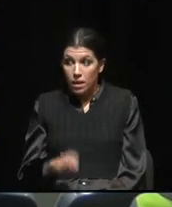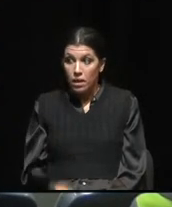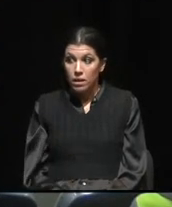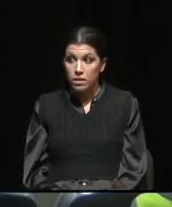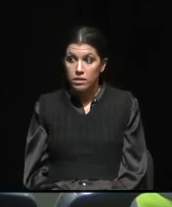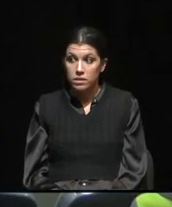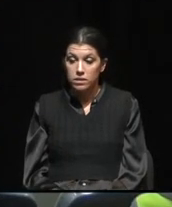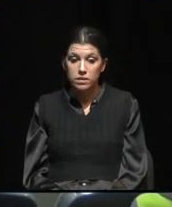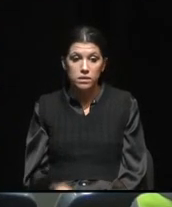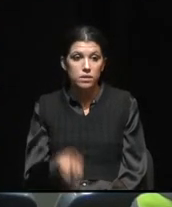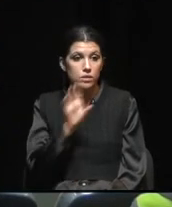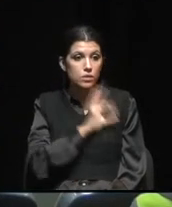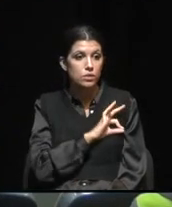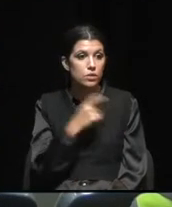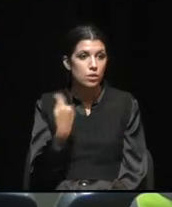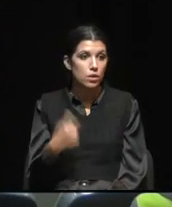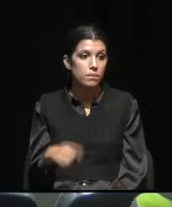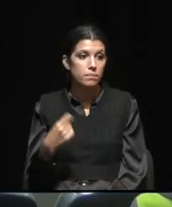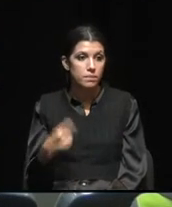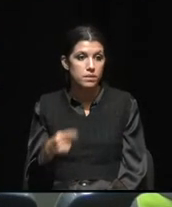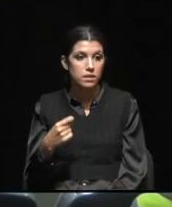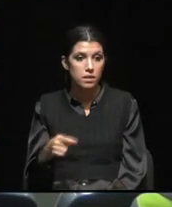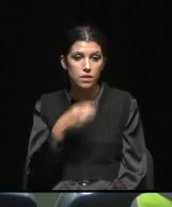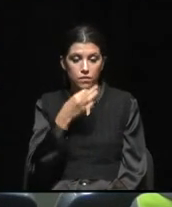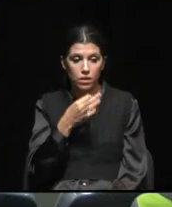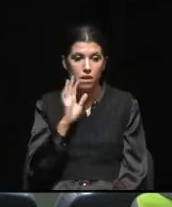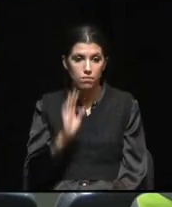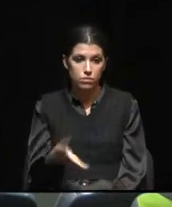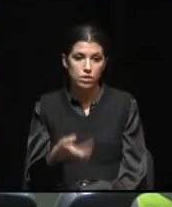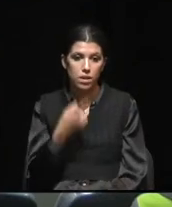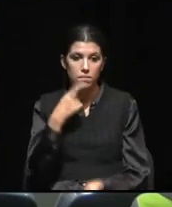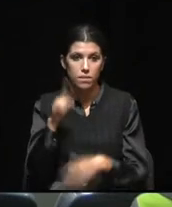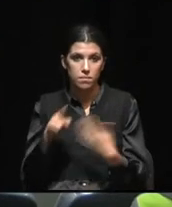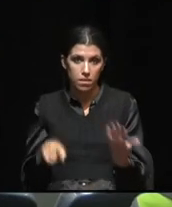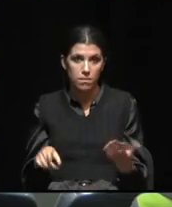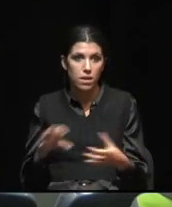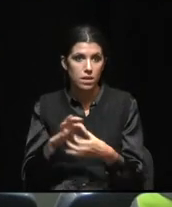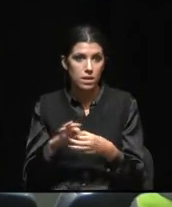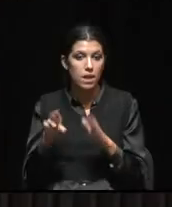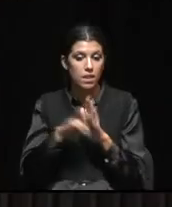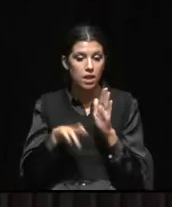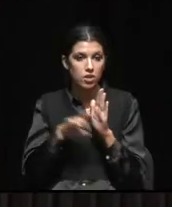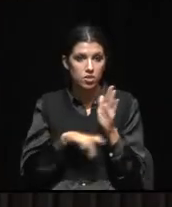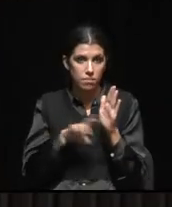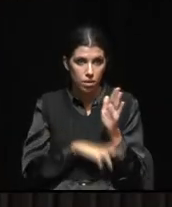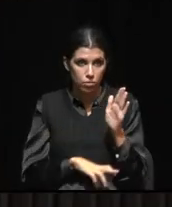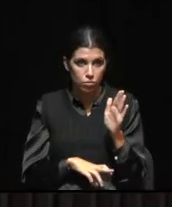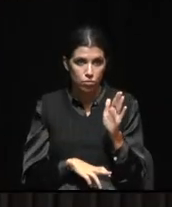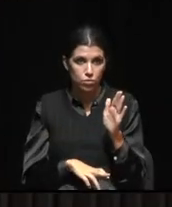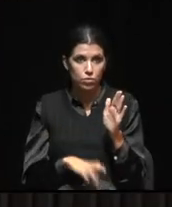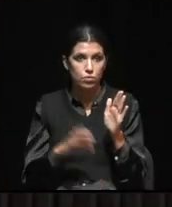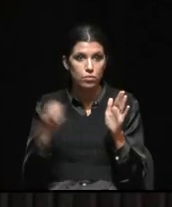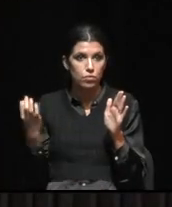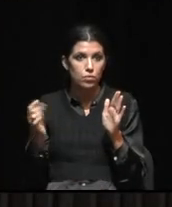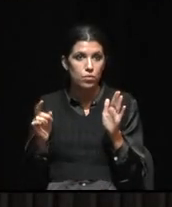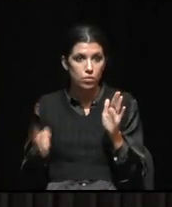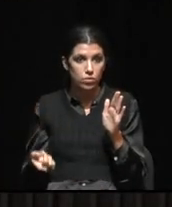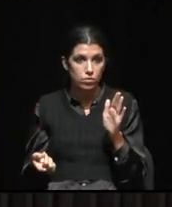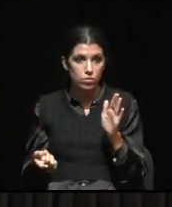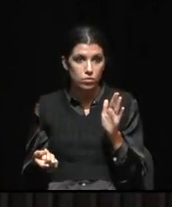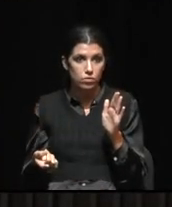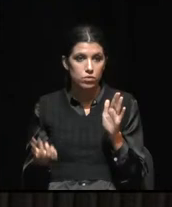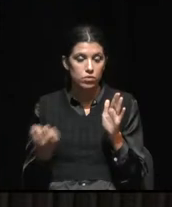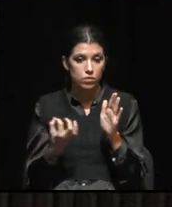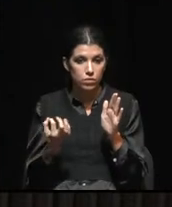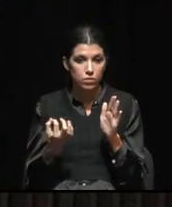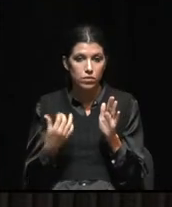certo senhora Presidente já falamos aqui várias vezes sobre questões regimentais e o que é certo é que